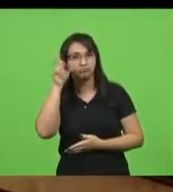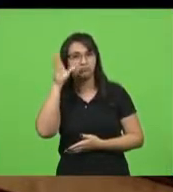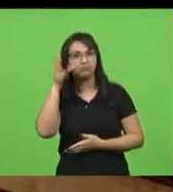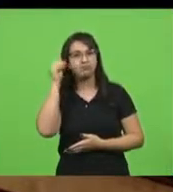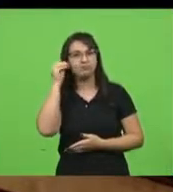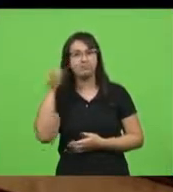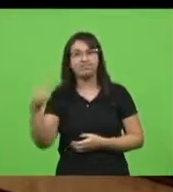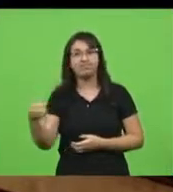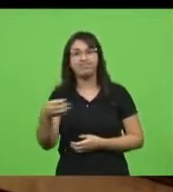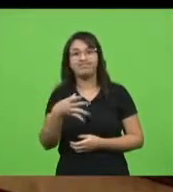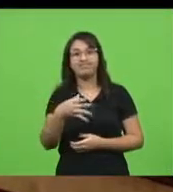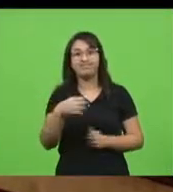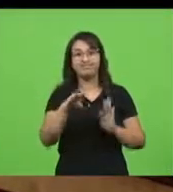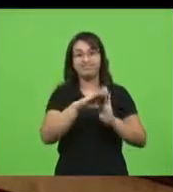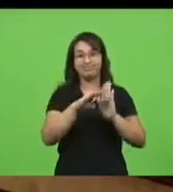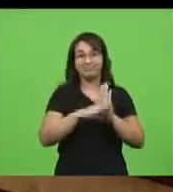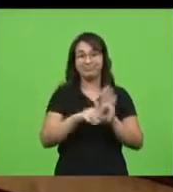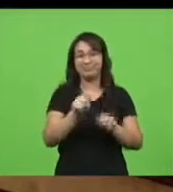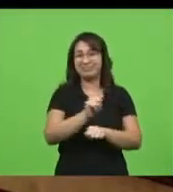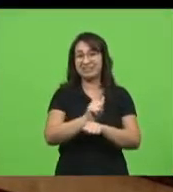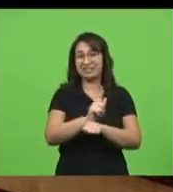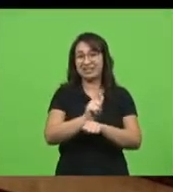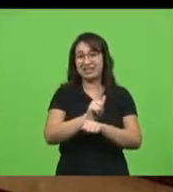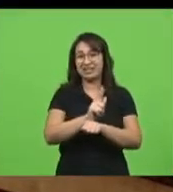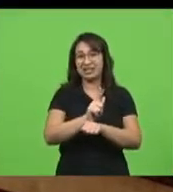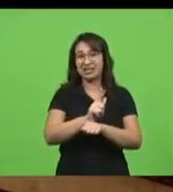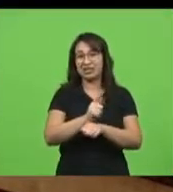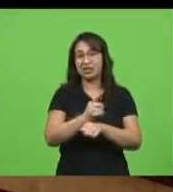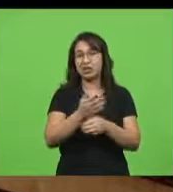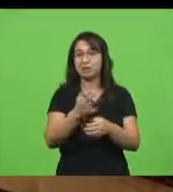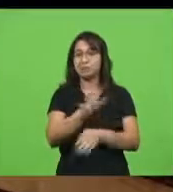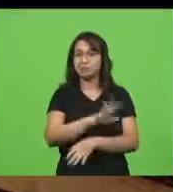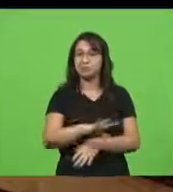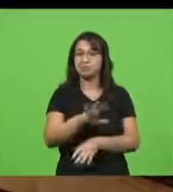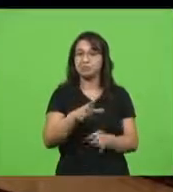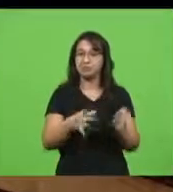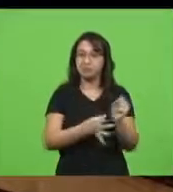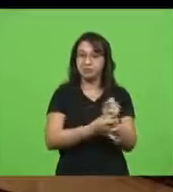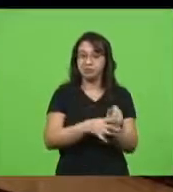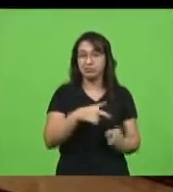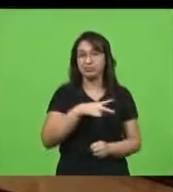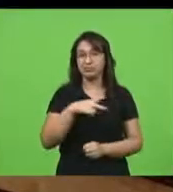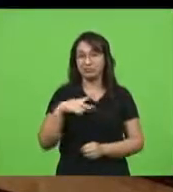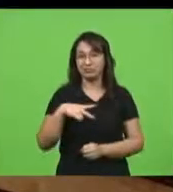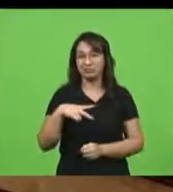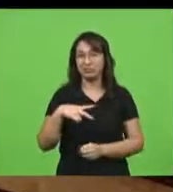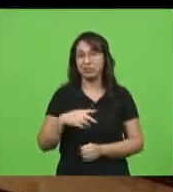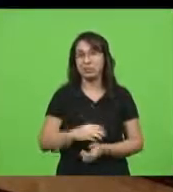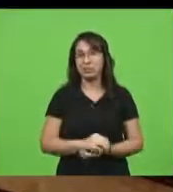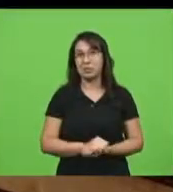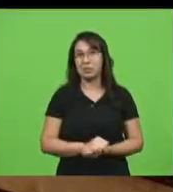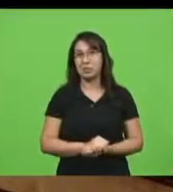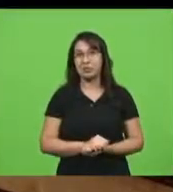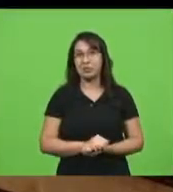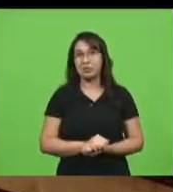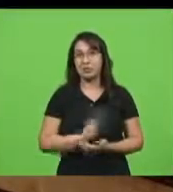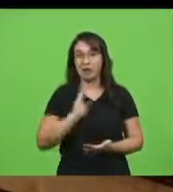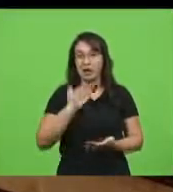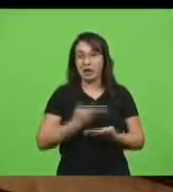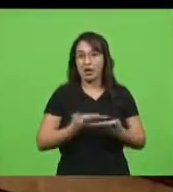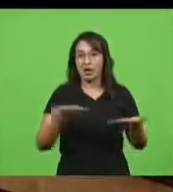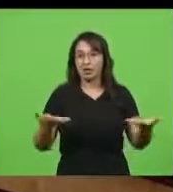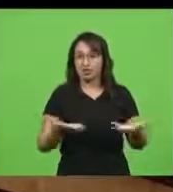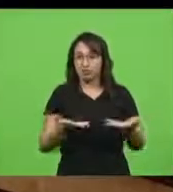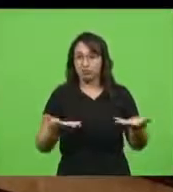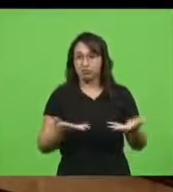governo de gestão do Colegiado de Segurança Pública, que tem sido exitoso, né, pelo menos até aqui, né, esse